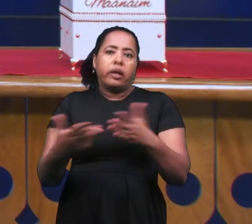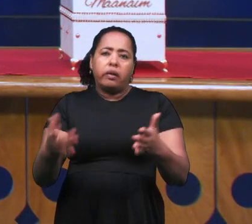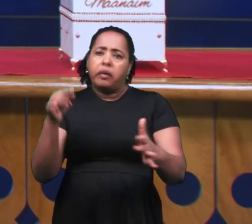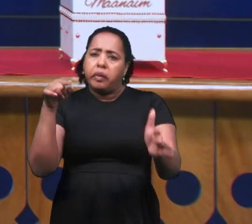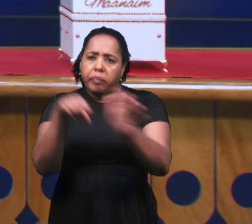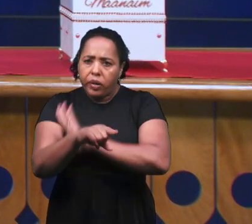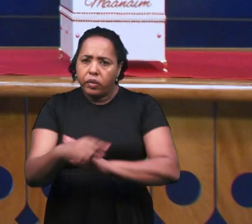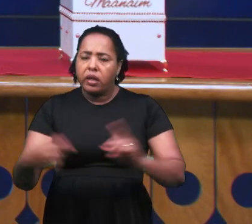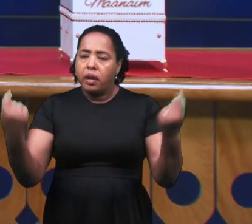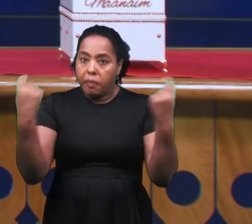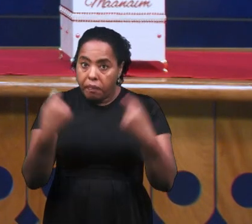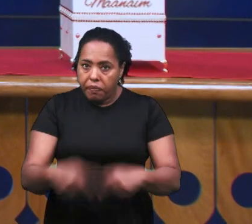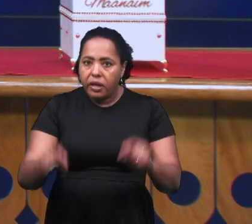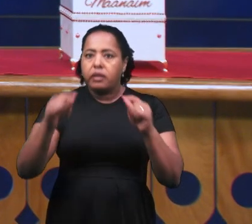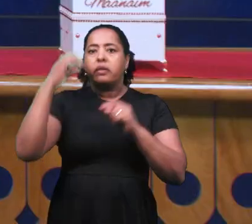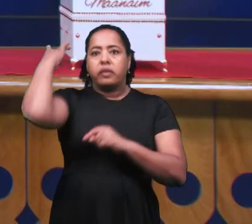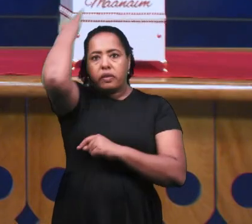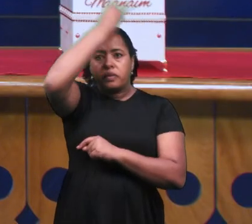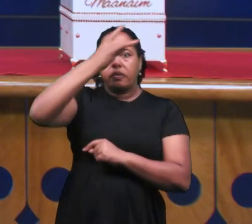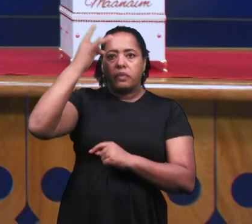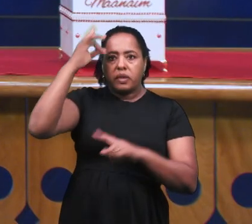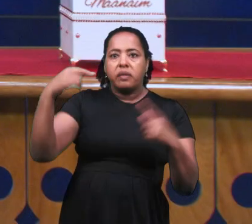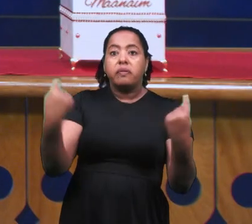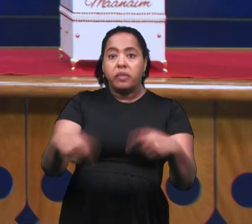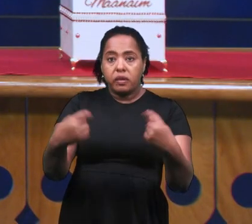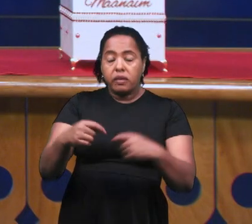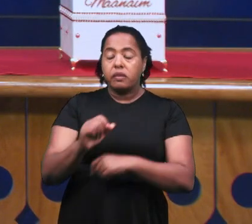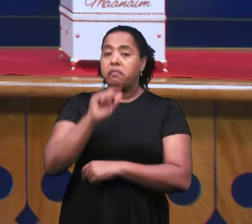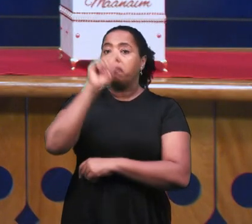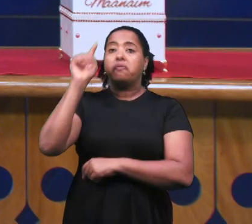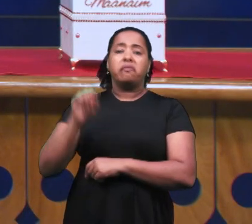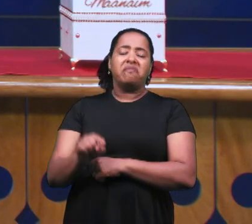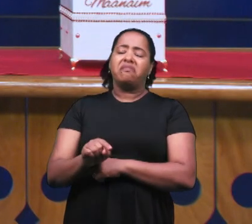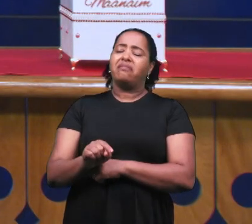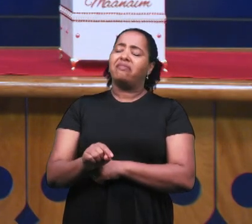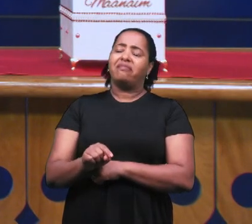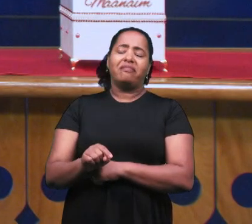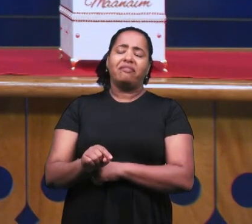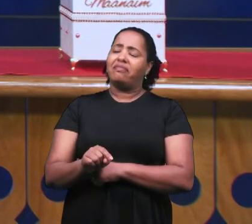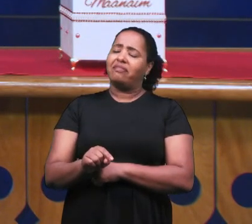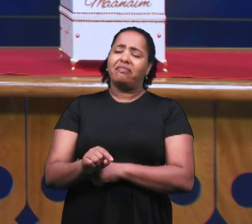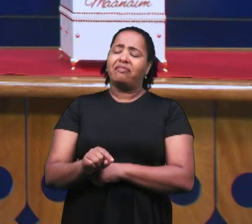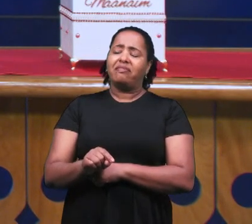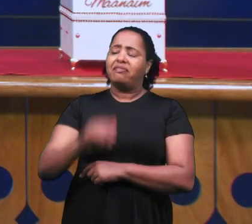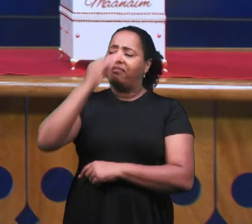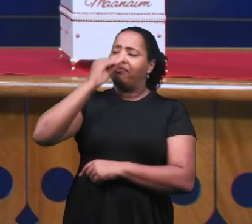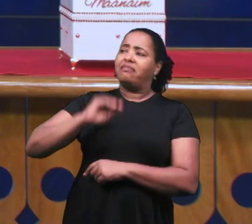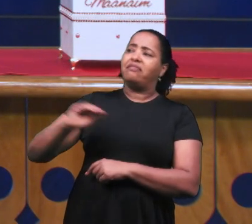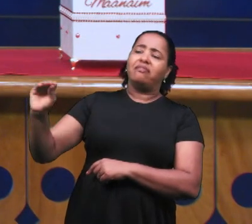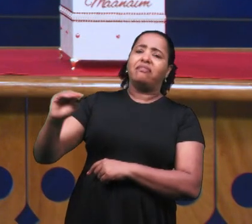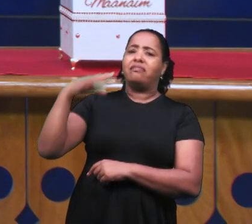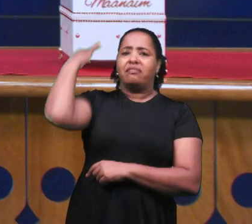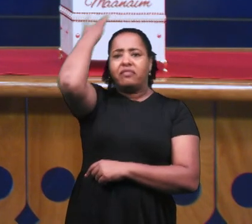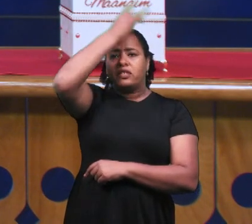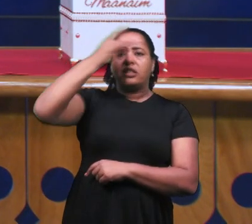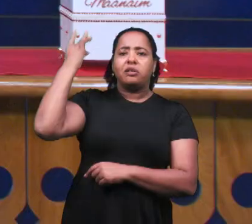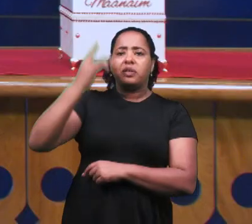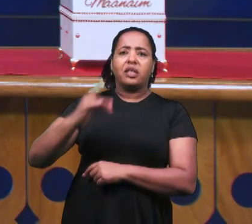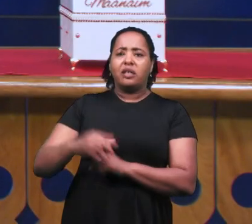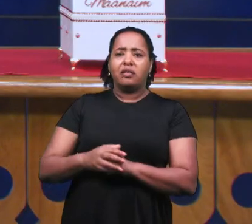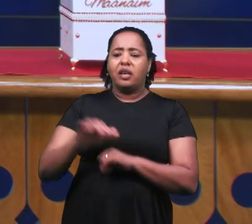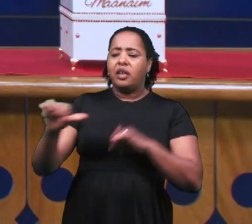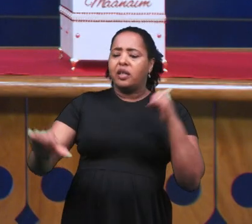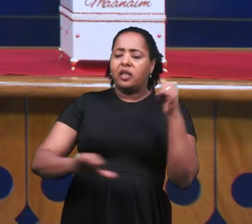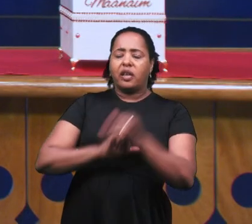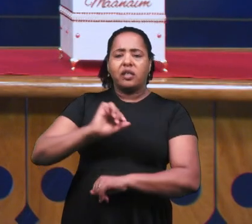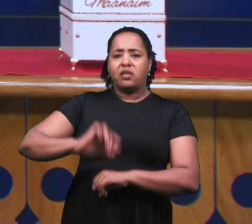Espírito Santo? Hein? Não, dispensa o Espírito Santo. Você muda o caráter